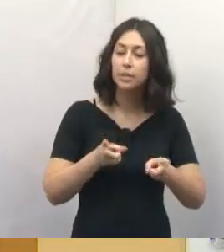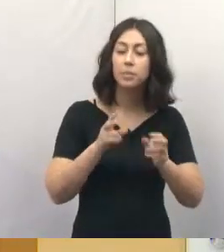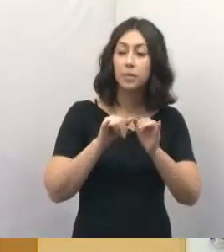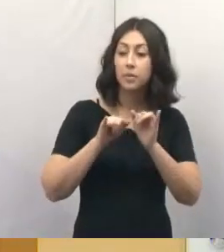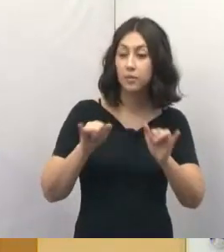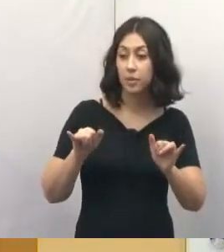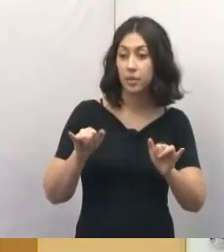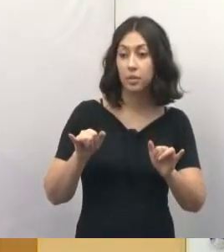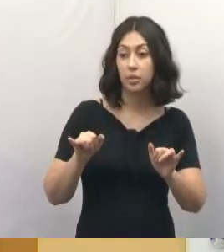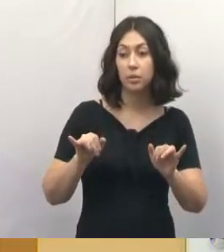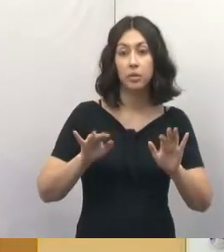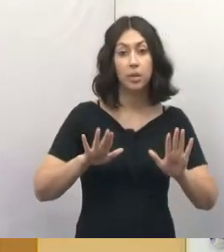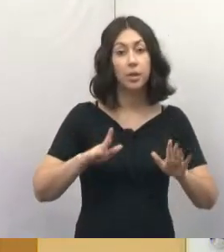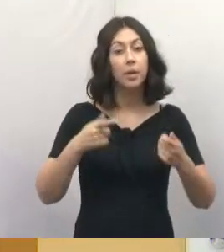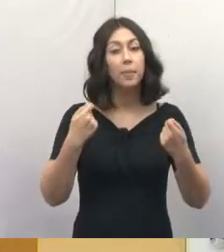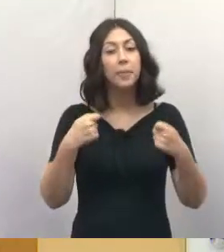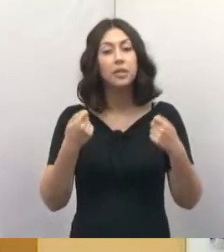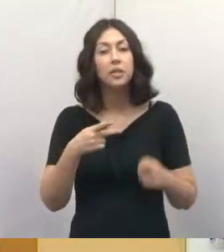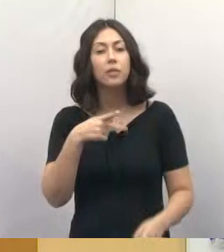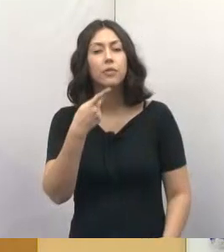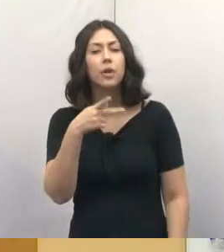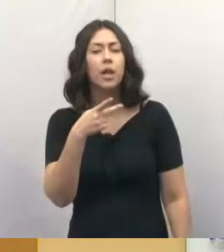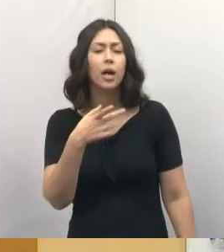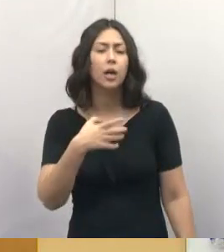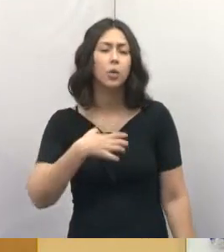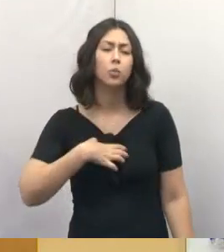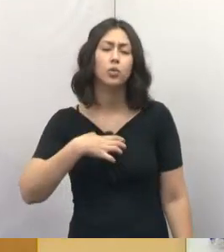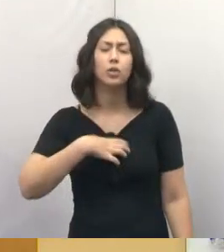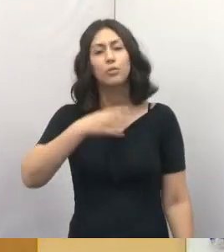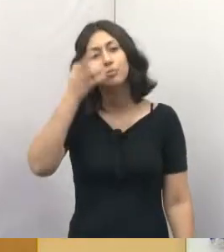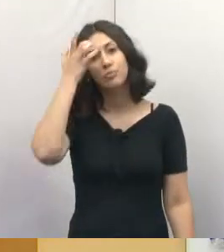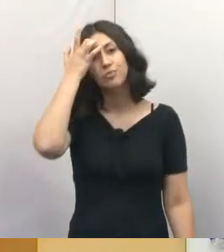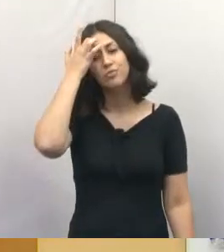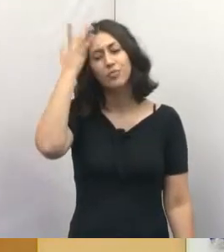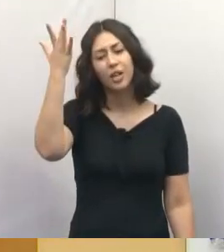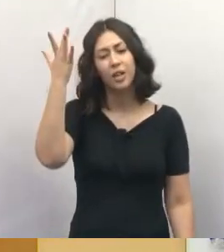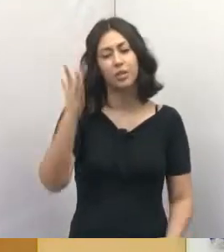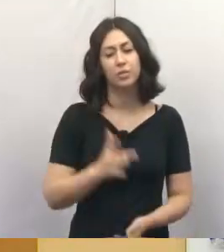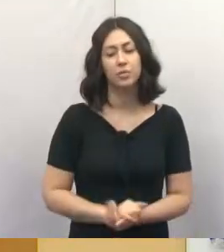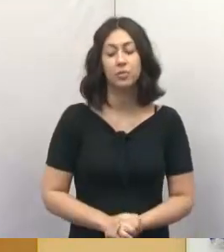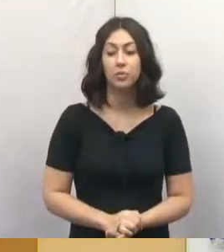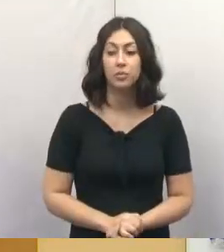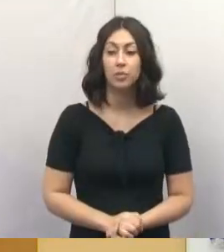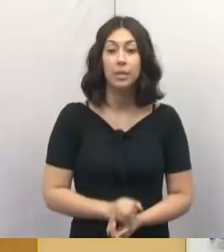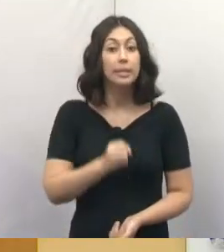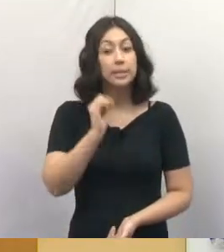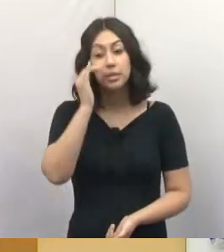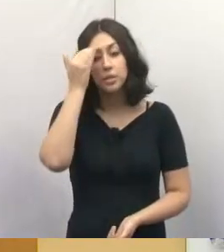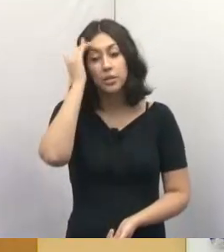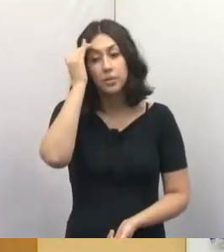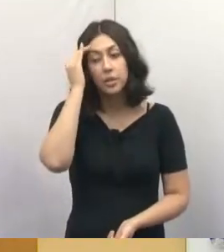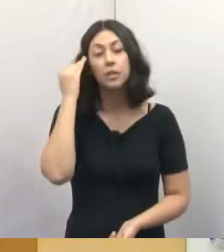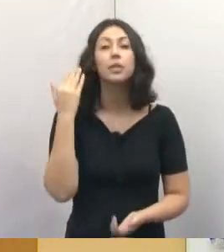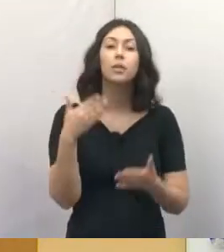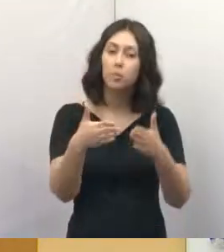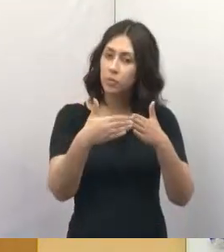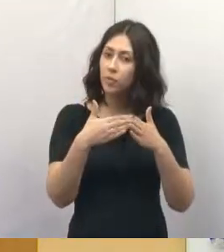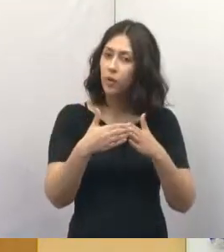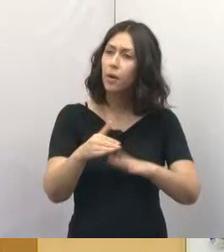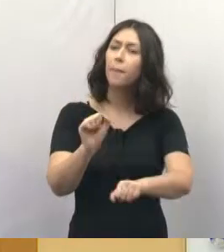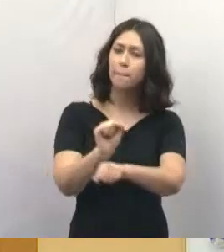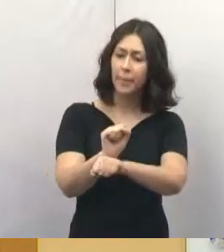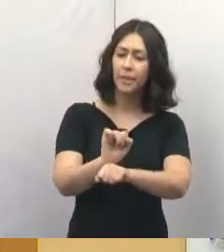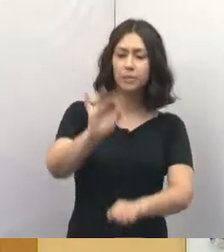né? De eu falar da forma como as pessoas possam entender. Então, se você não entendeu alguma palavra, Roninha, por favor, me